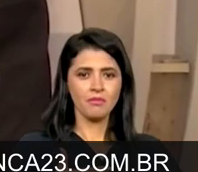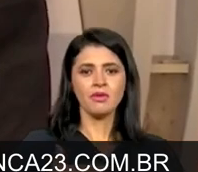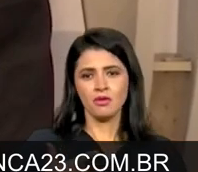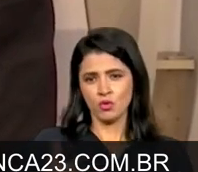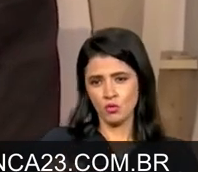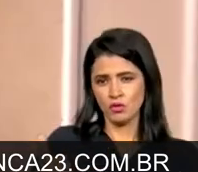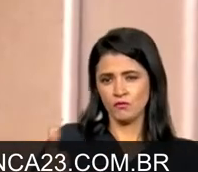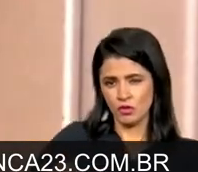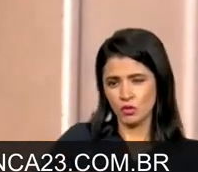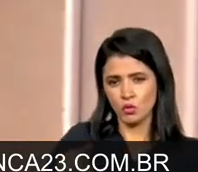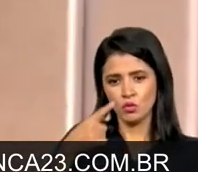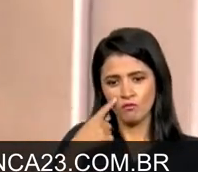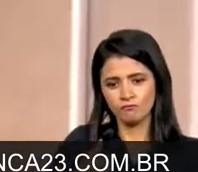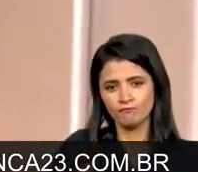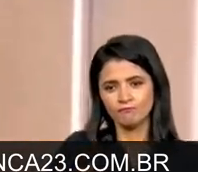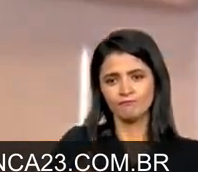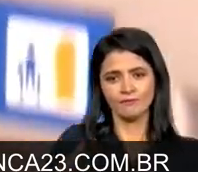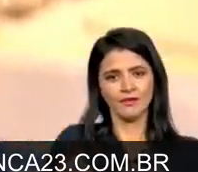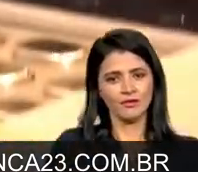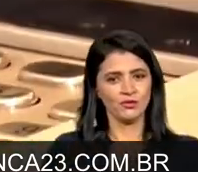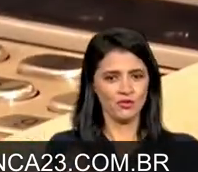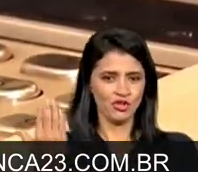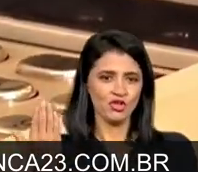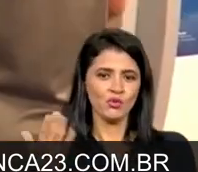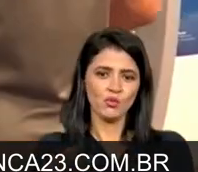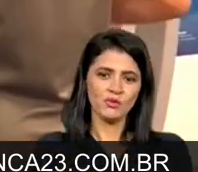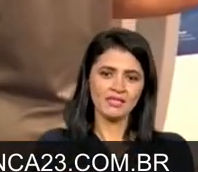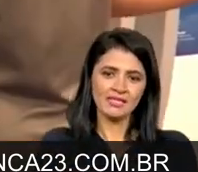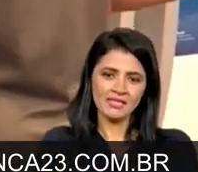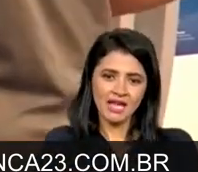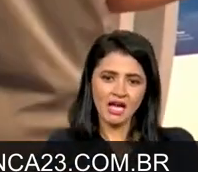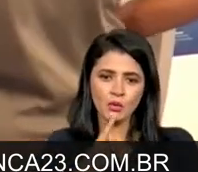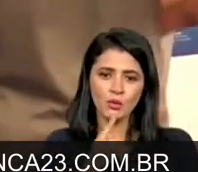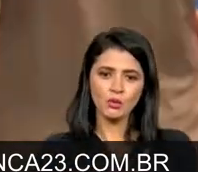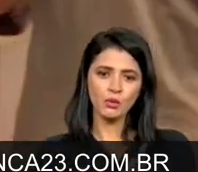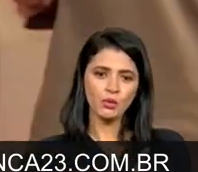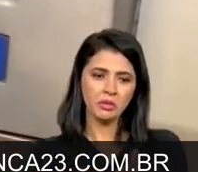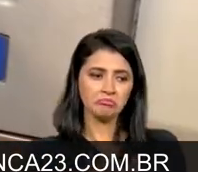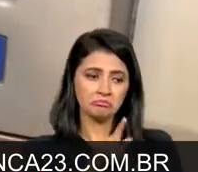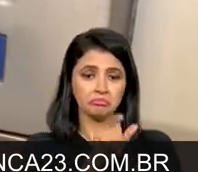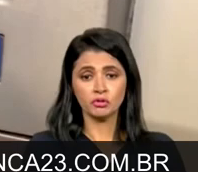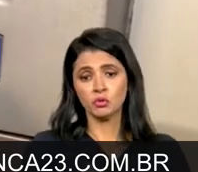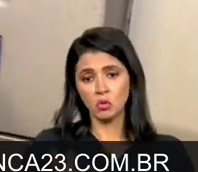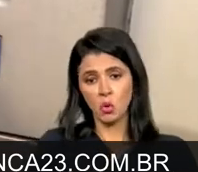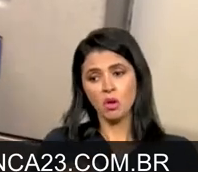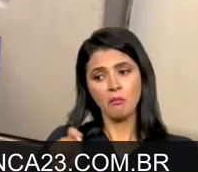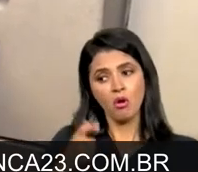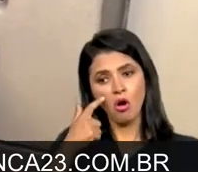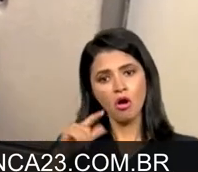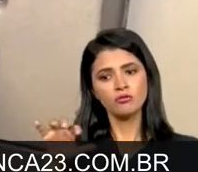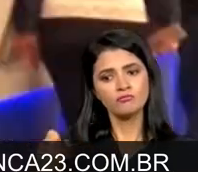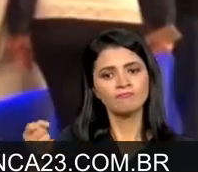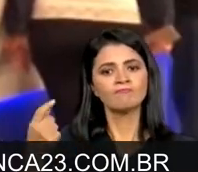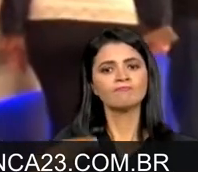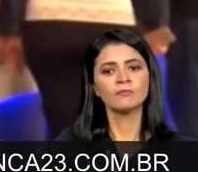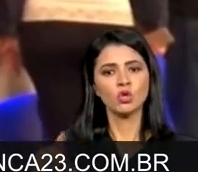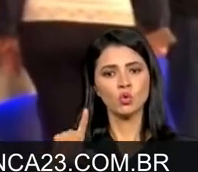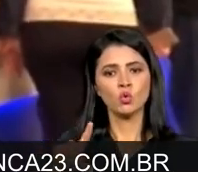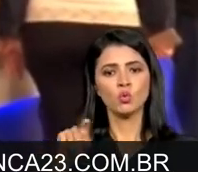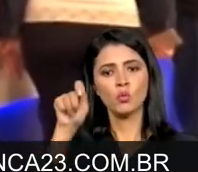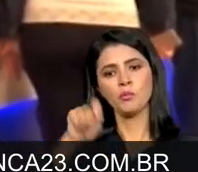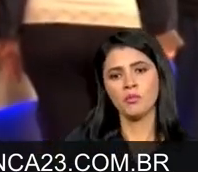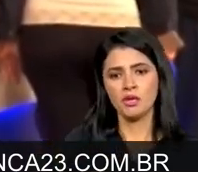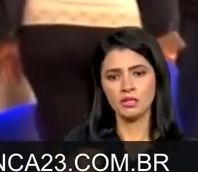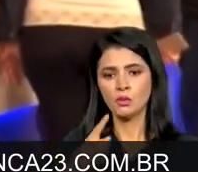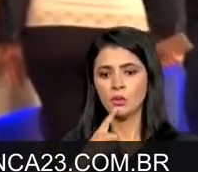foi criado o saque aniversário. Nele, o trabalhador pode optar por sacar parte do fundo no mês em que nasceu.